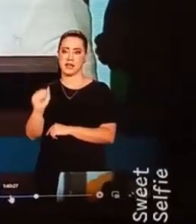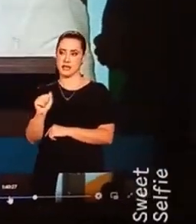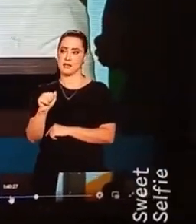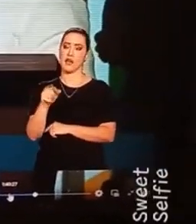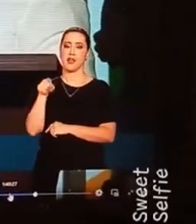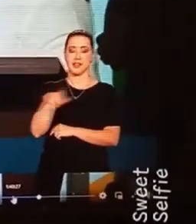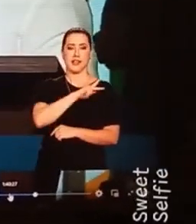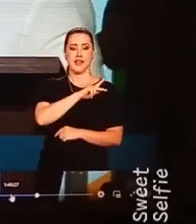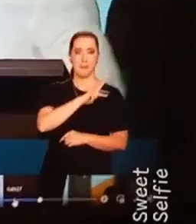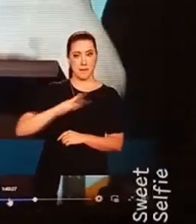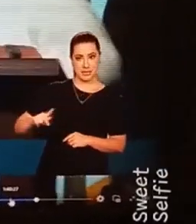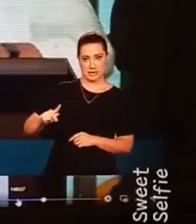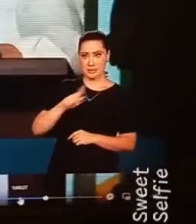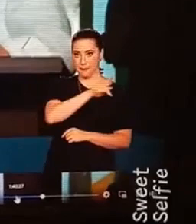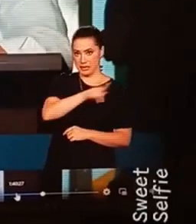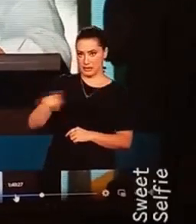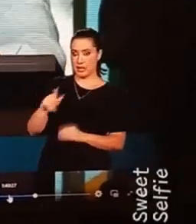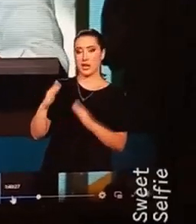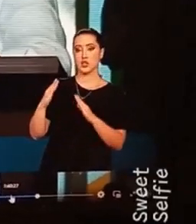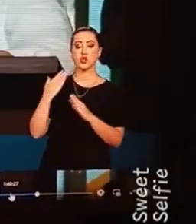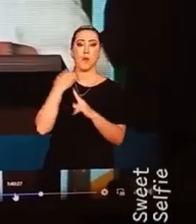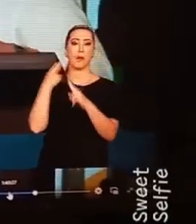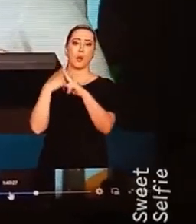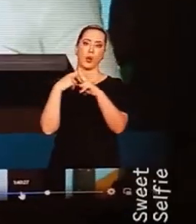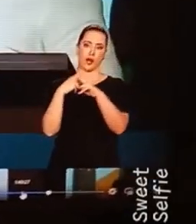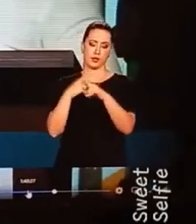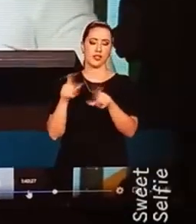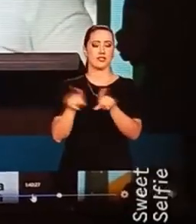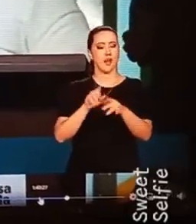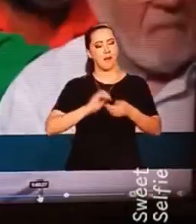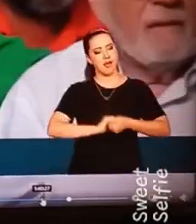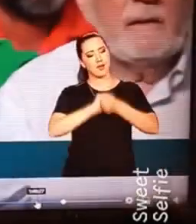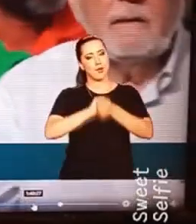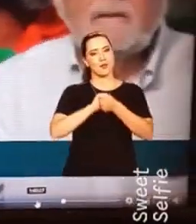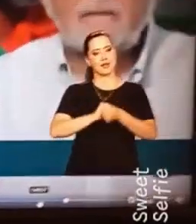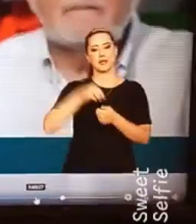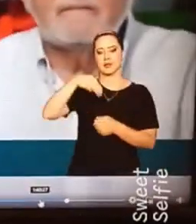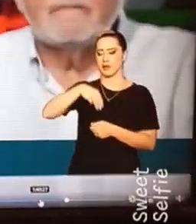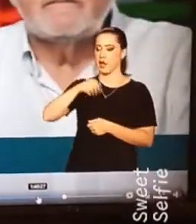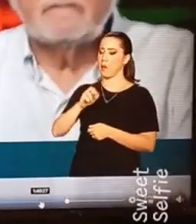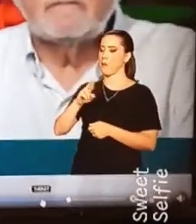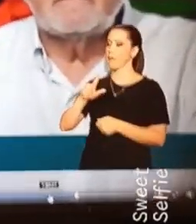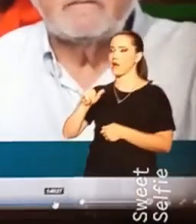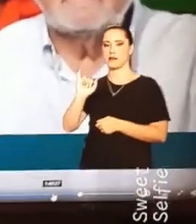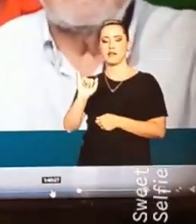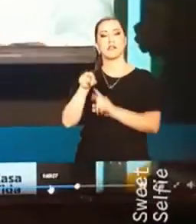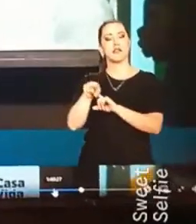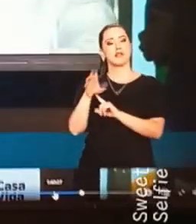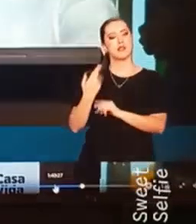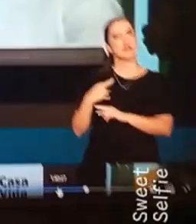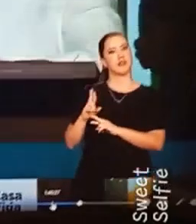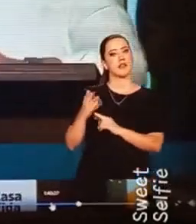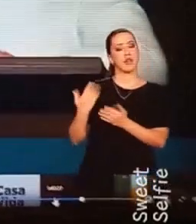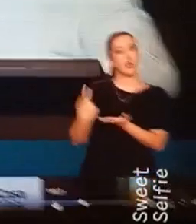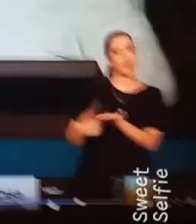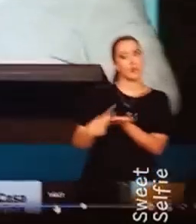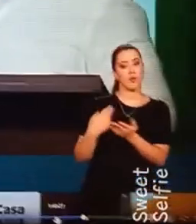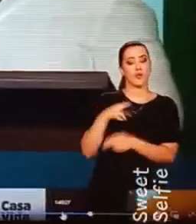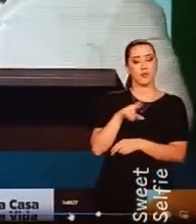também cumprimentar Marli Carrara, que é companheira representante da União Nacional por Moradia Popular,